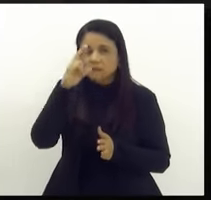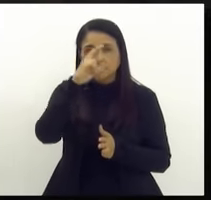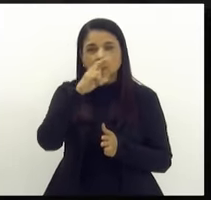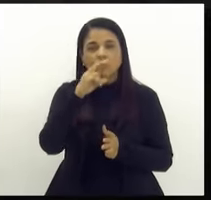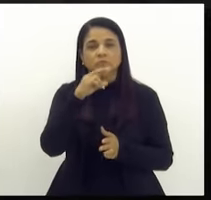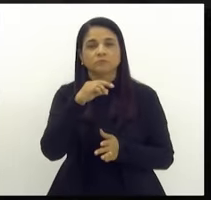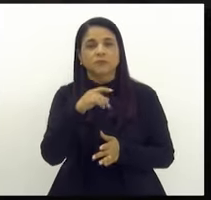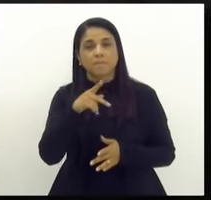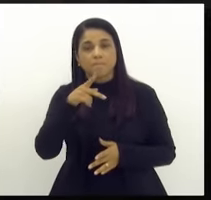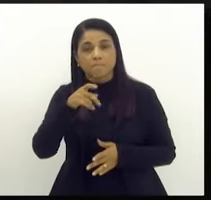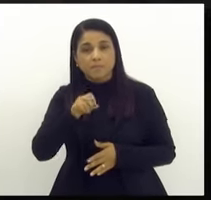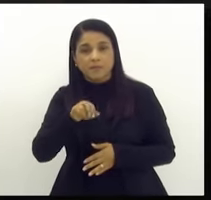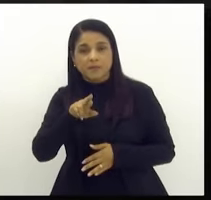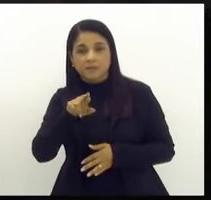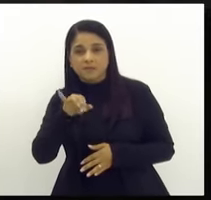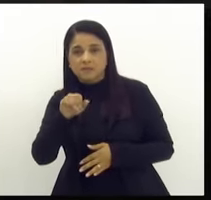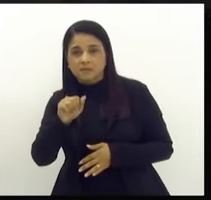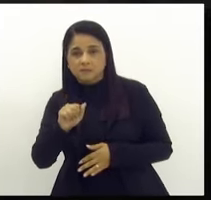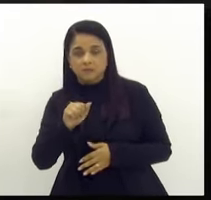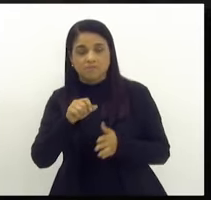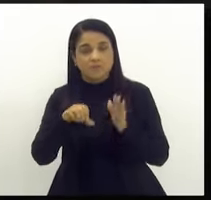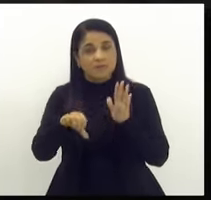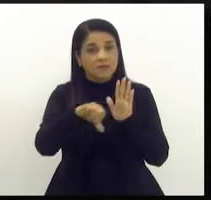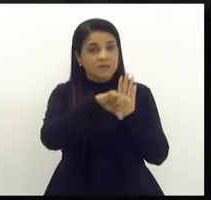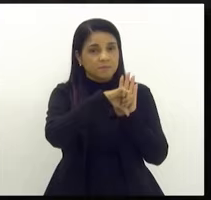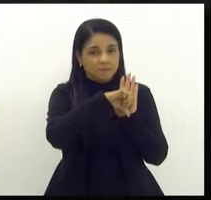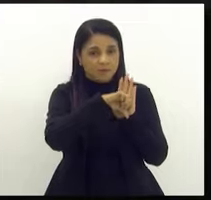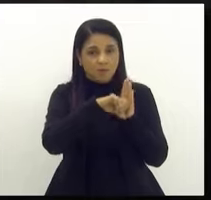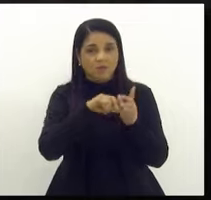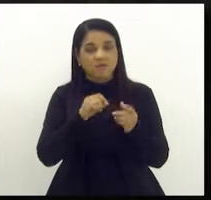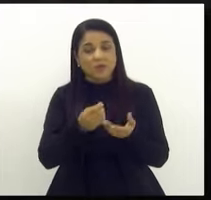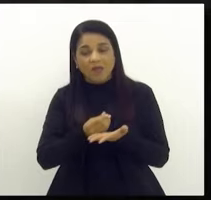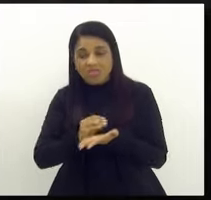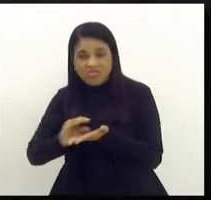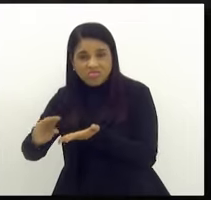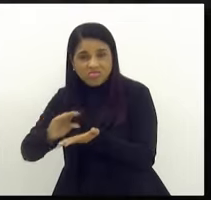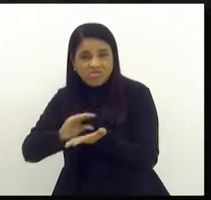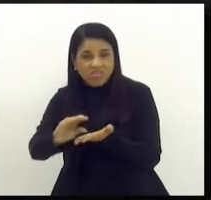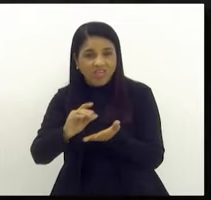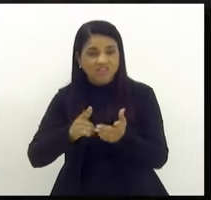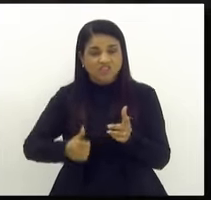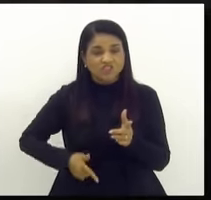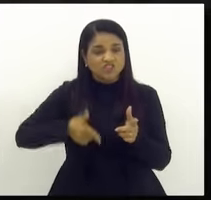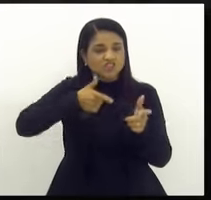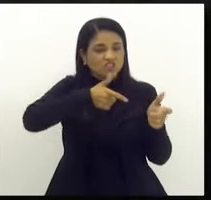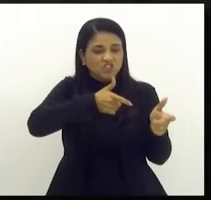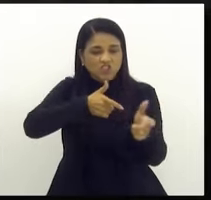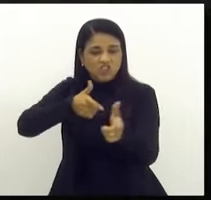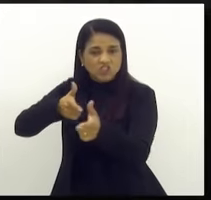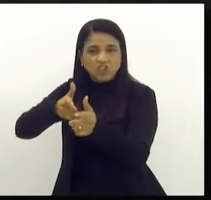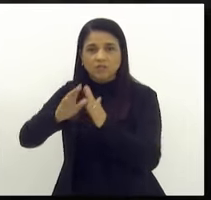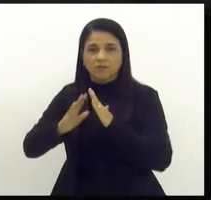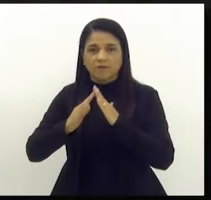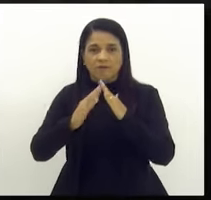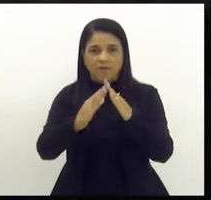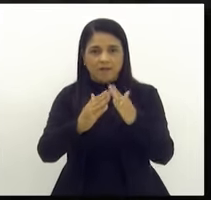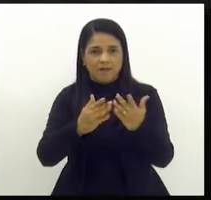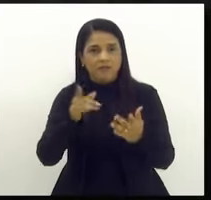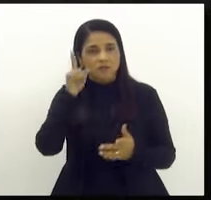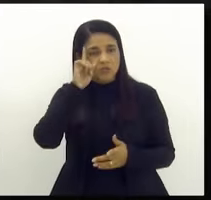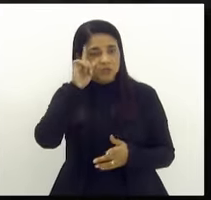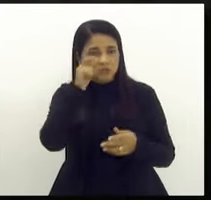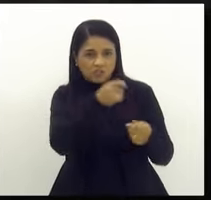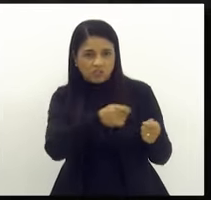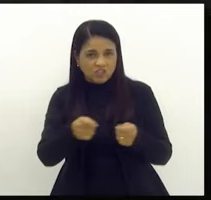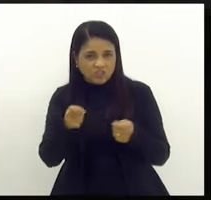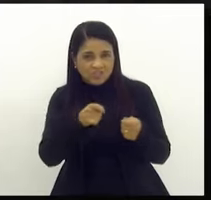da perícia da investigação criminal tá indo para dar tiro dentro da favela todos os dias isso